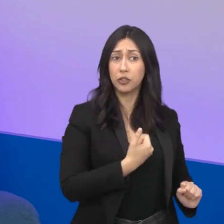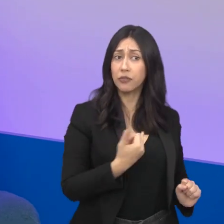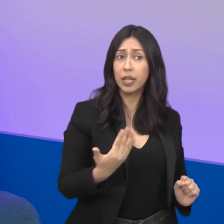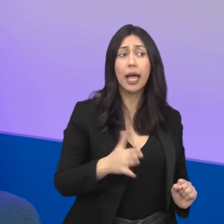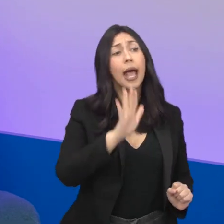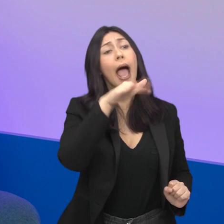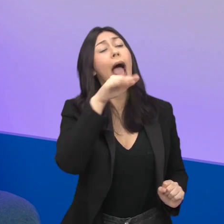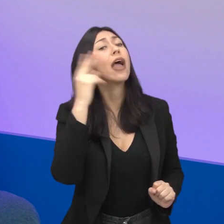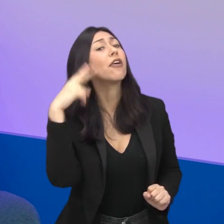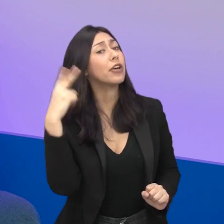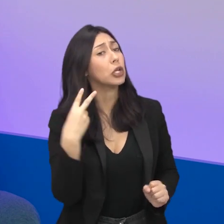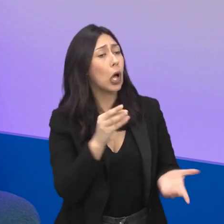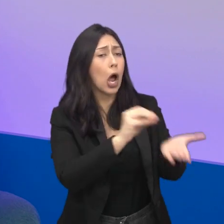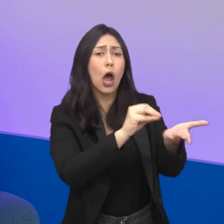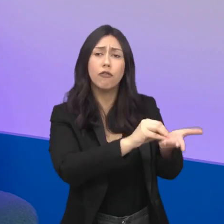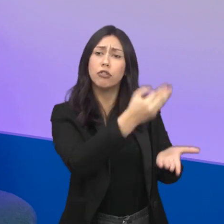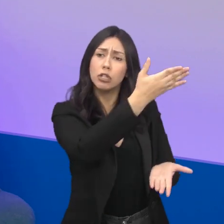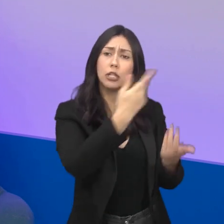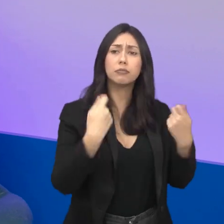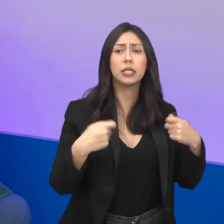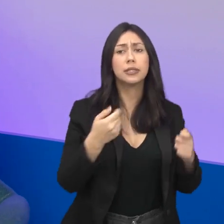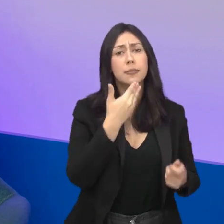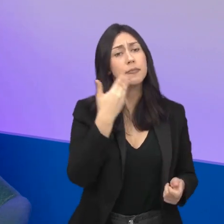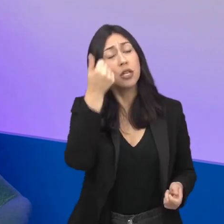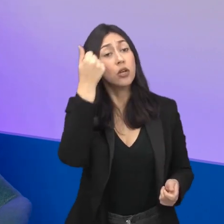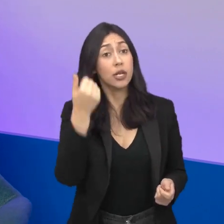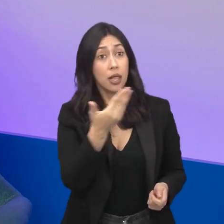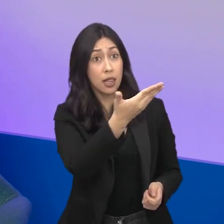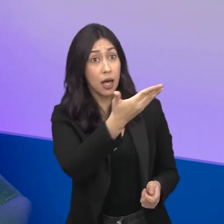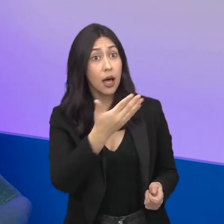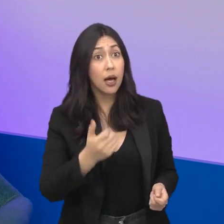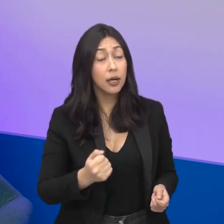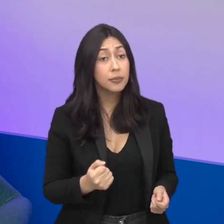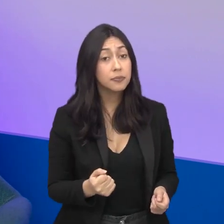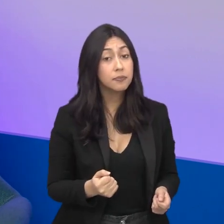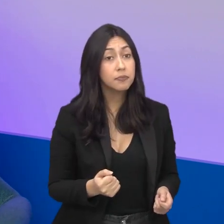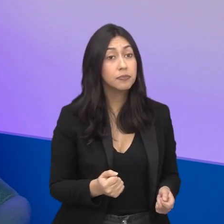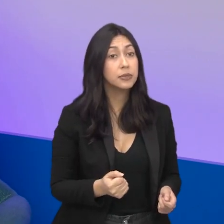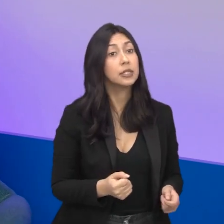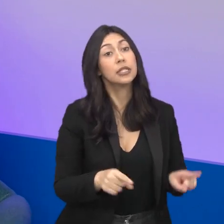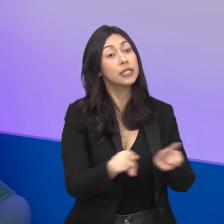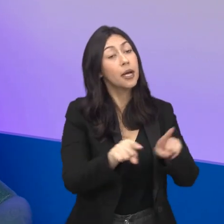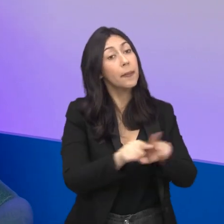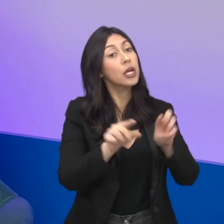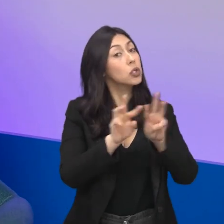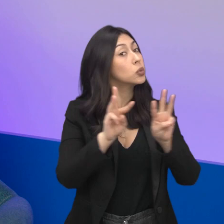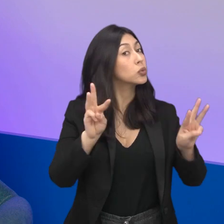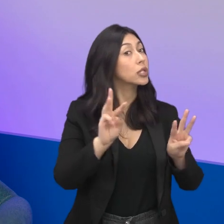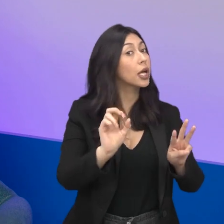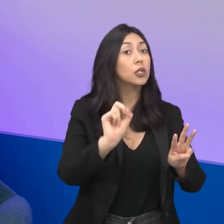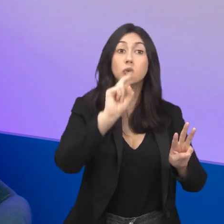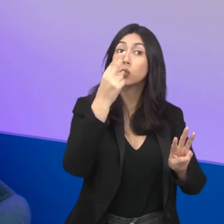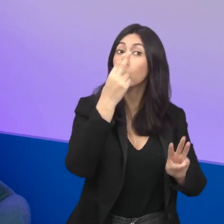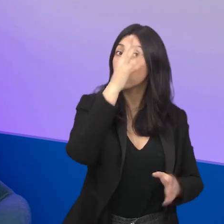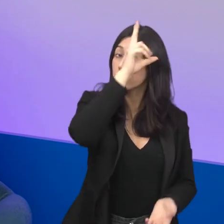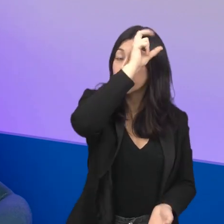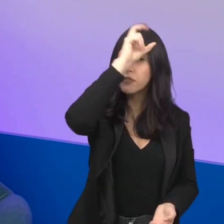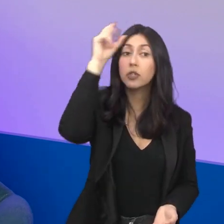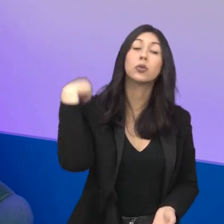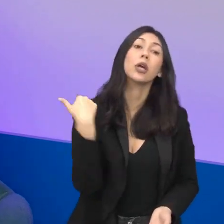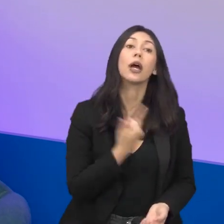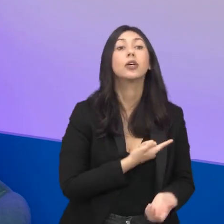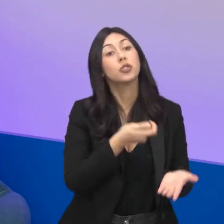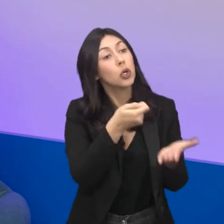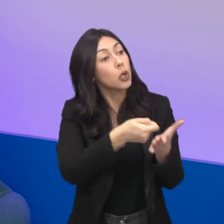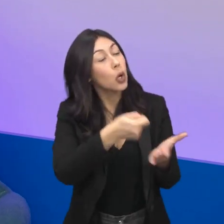fala com a gente. Fala, olha, vereador, dá para melhorar o processo de transparência da casa, dentro do portal, ou da própria